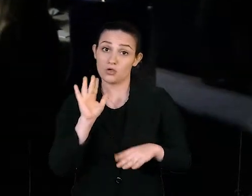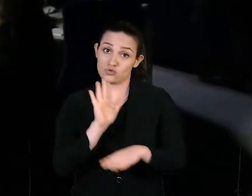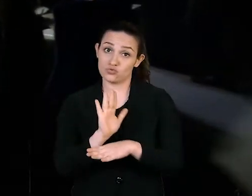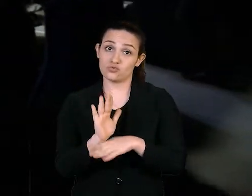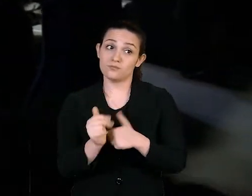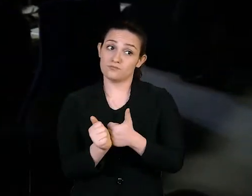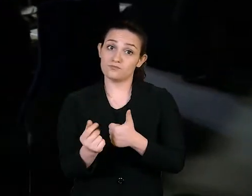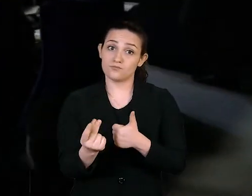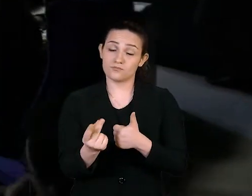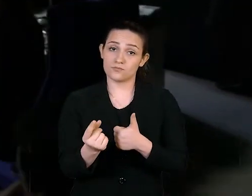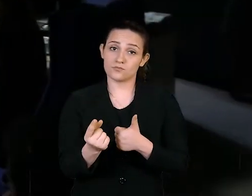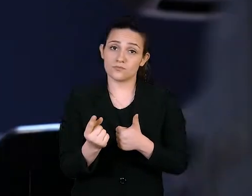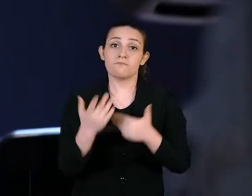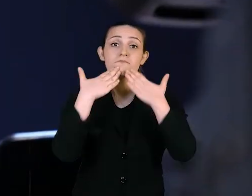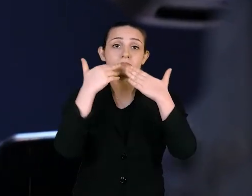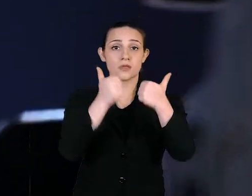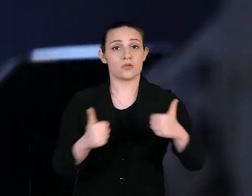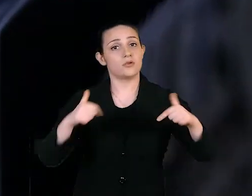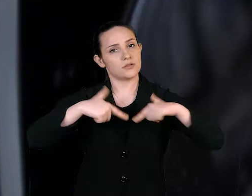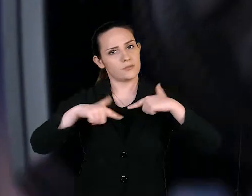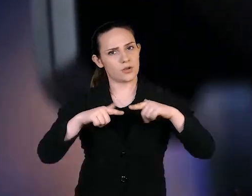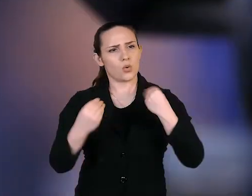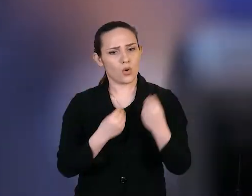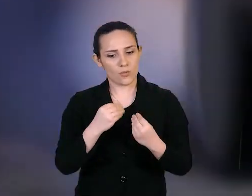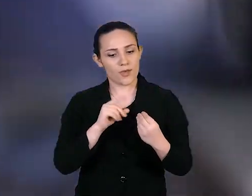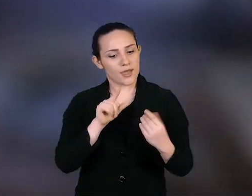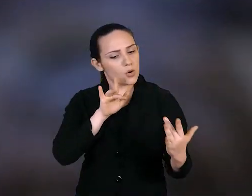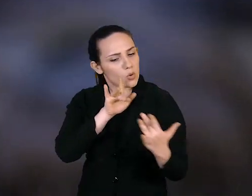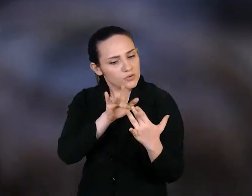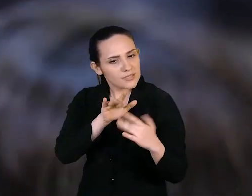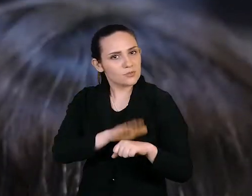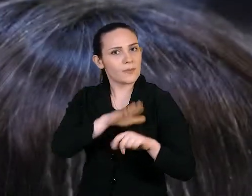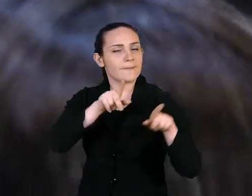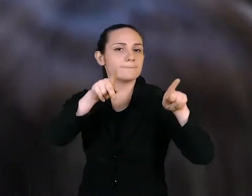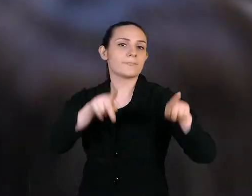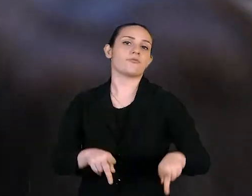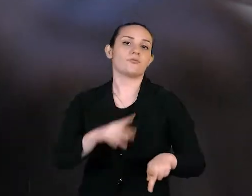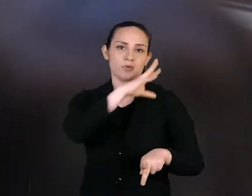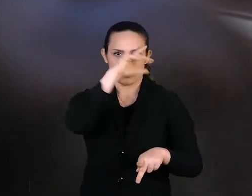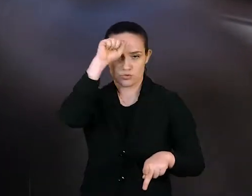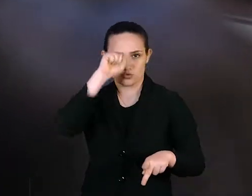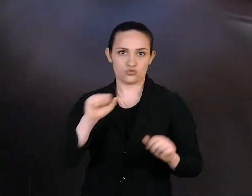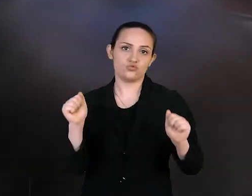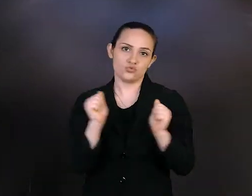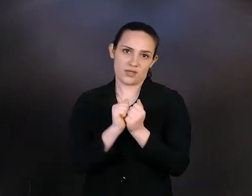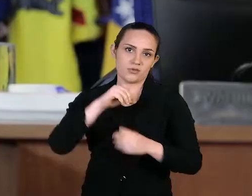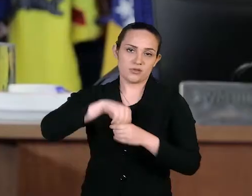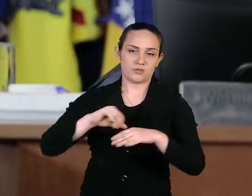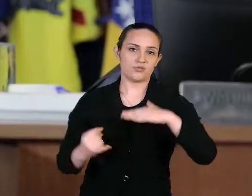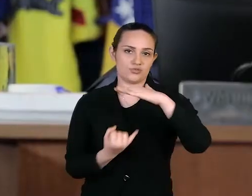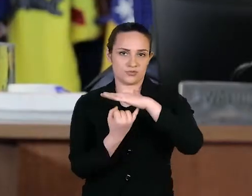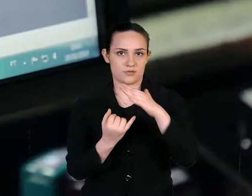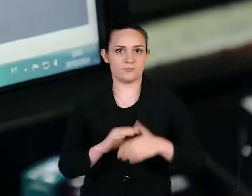no aprimoramento de seus trabalhos, aproximando a população sul-mato-grossense do órgão.